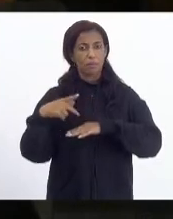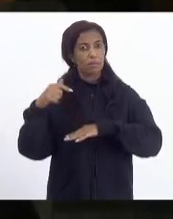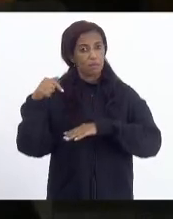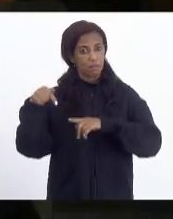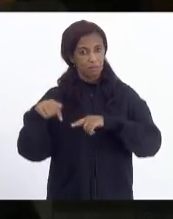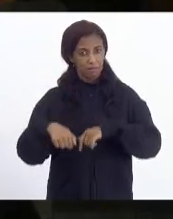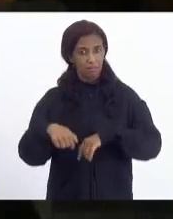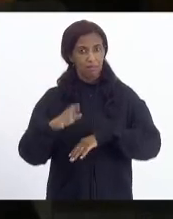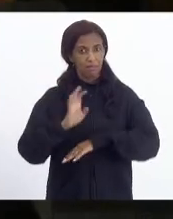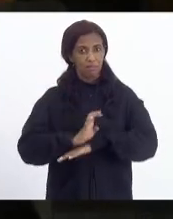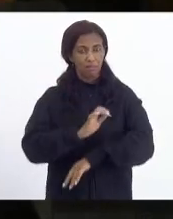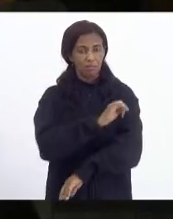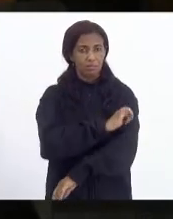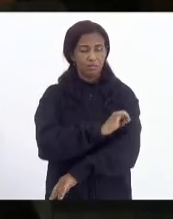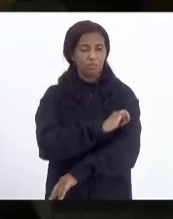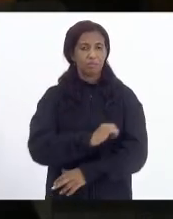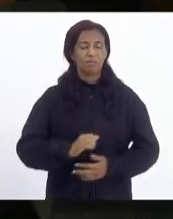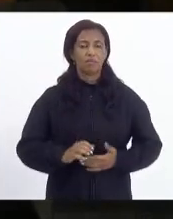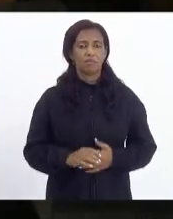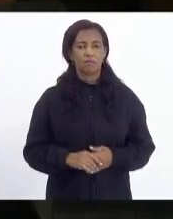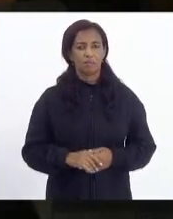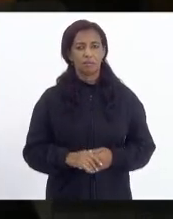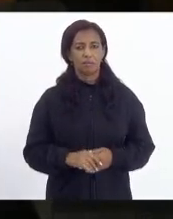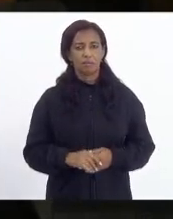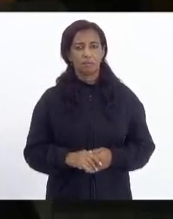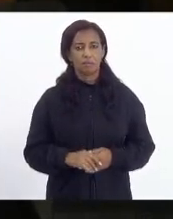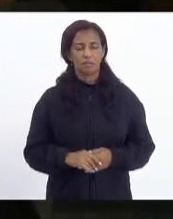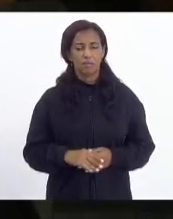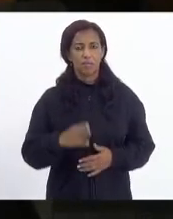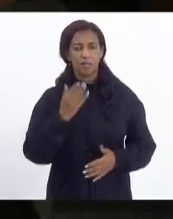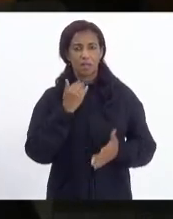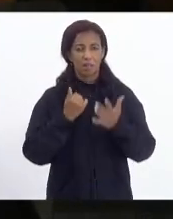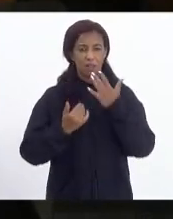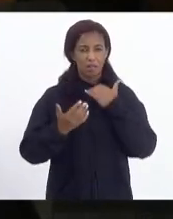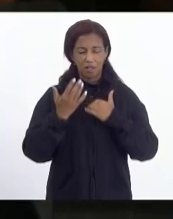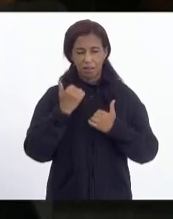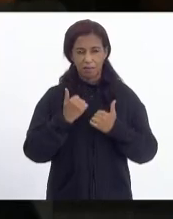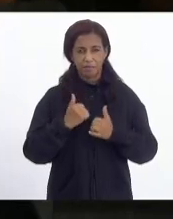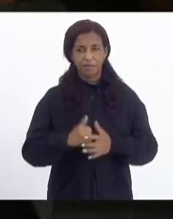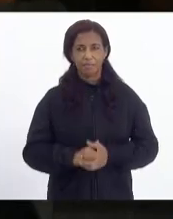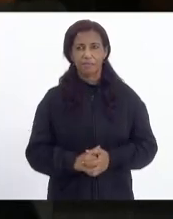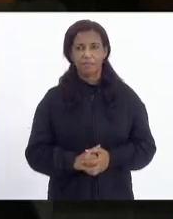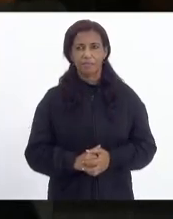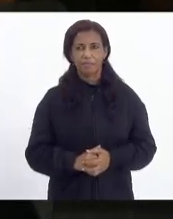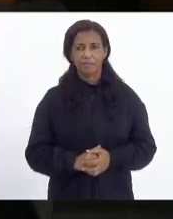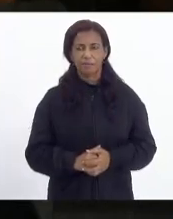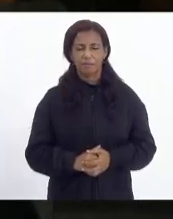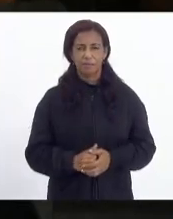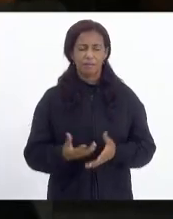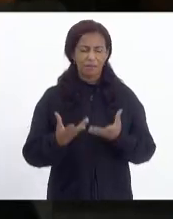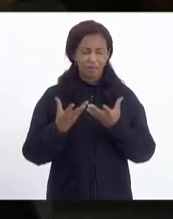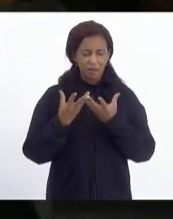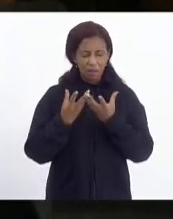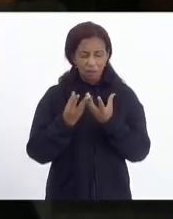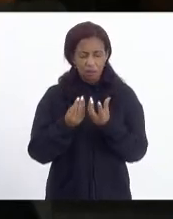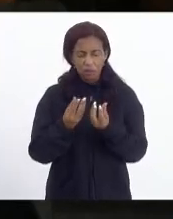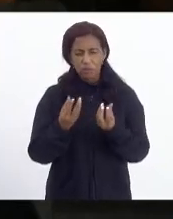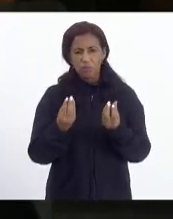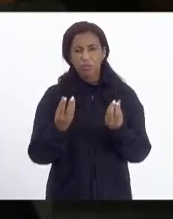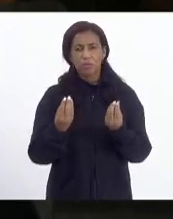Janeiro é uma alimentação muito mas